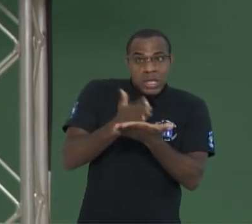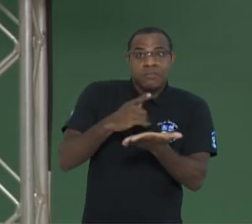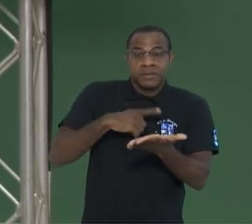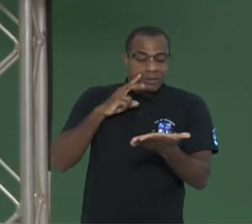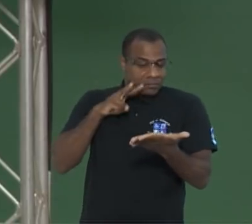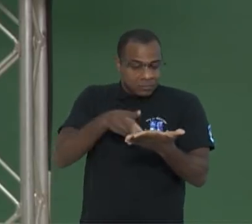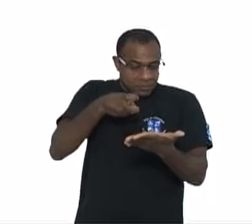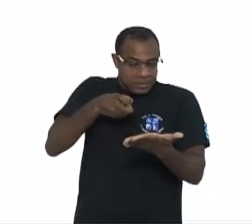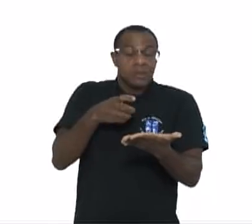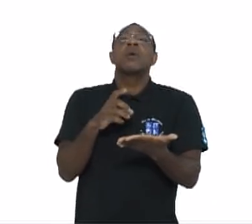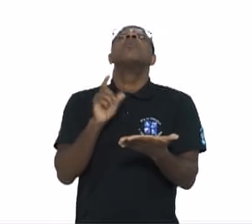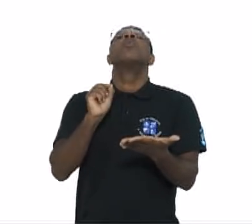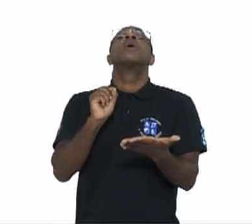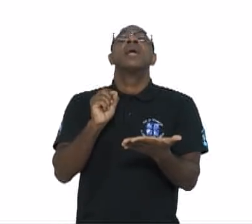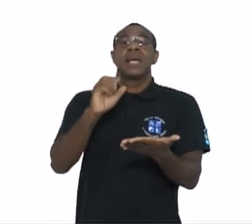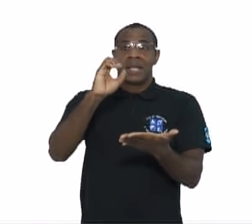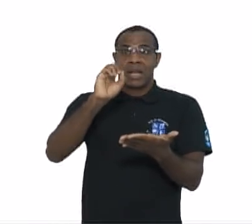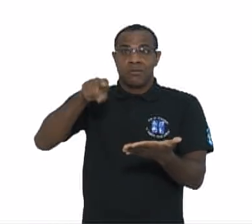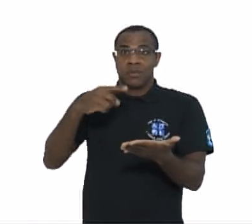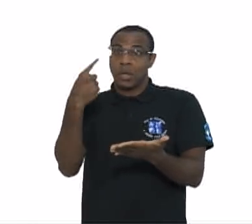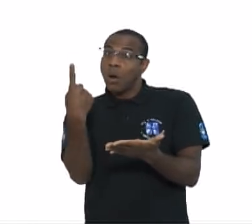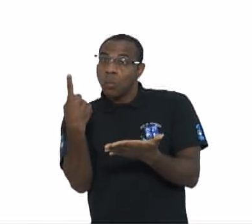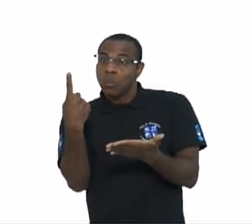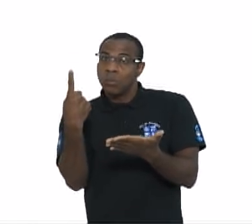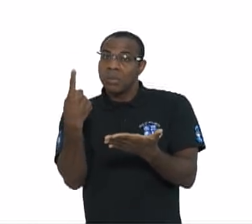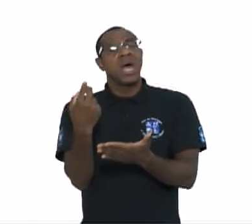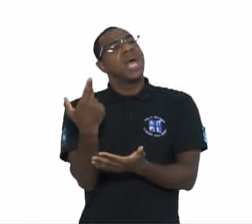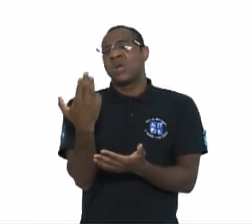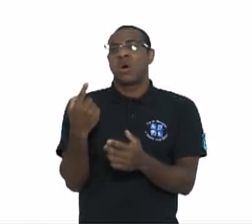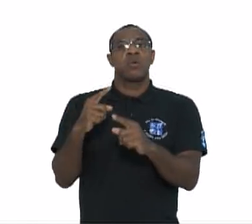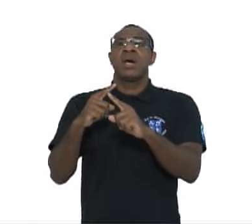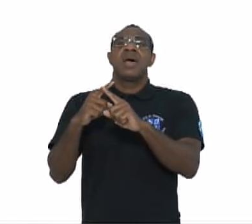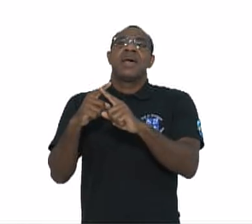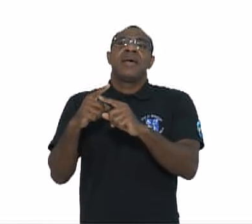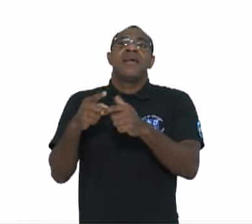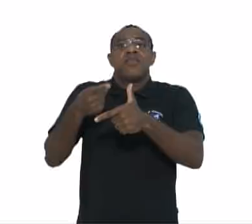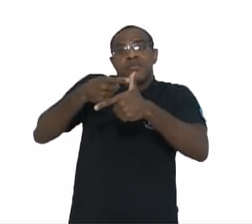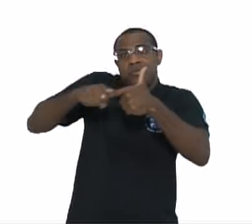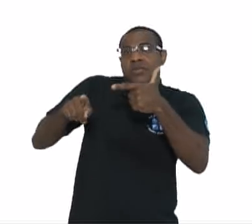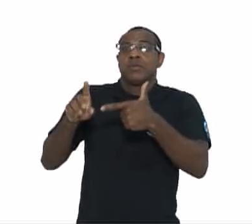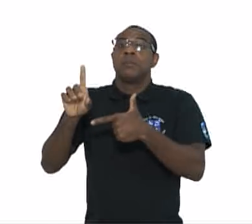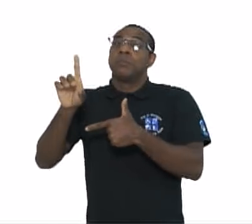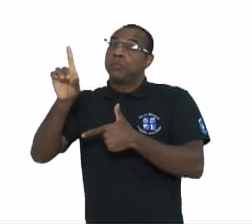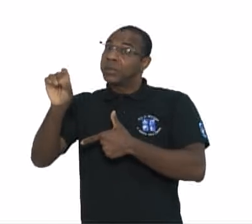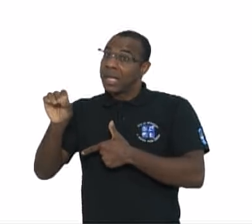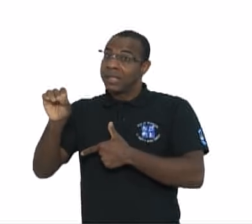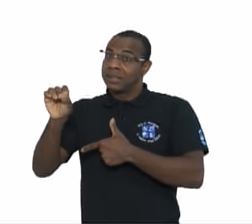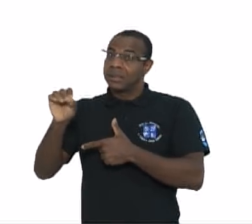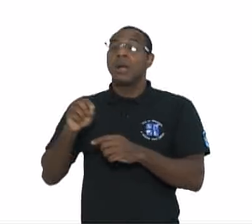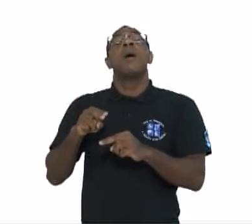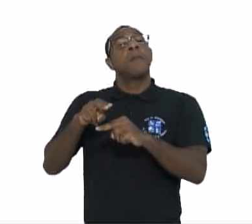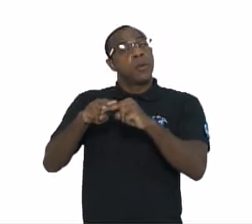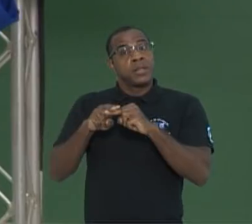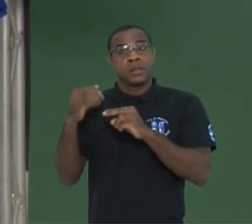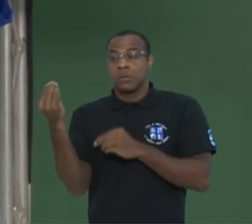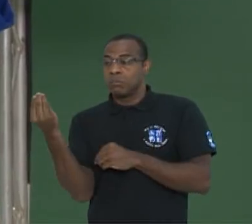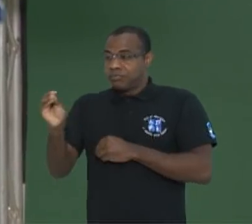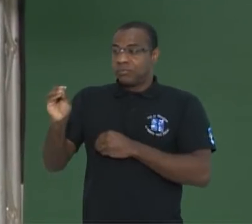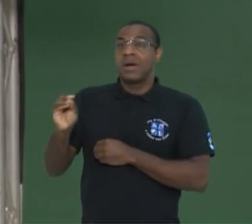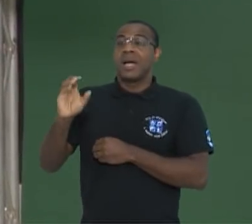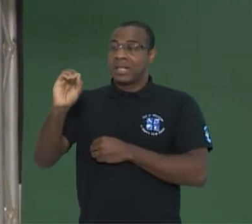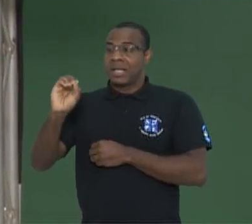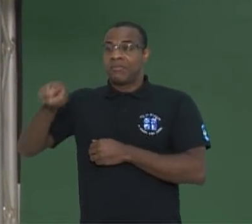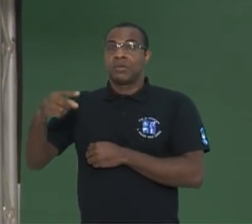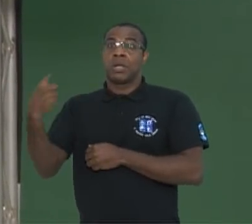tá bom? Mas é a mesma coisa que dividido por 10, o metro. Por isso que ficou 0,1, 0,1